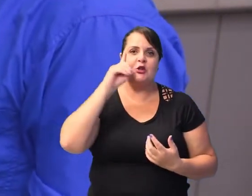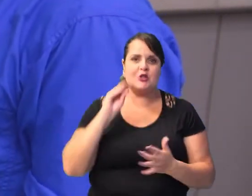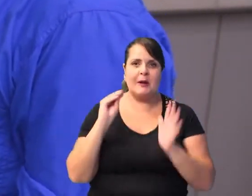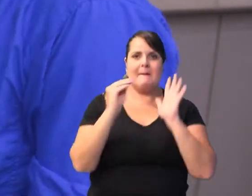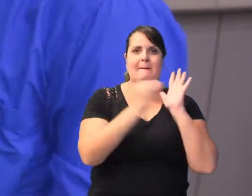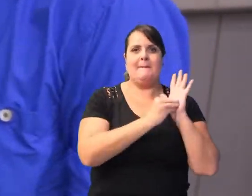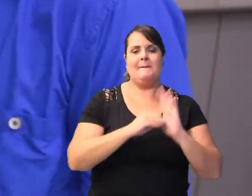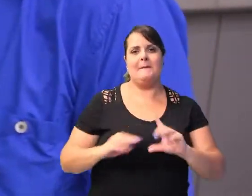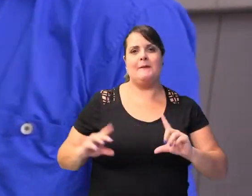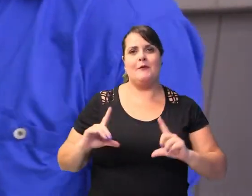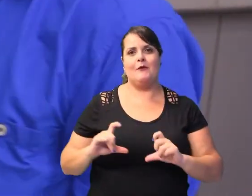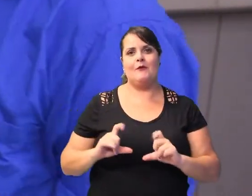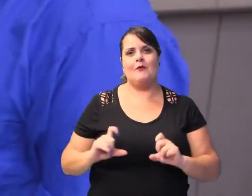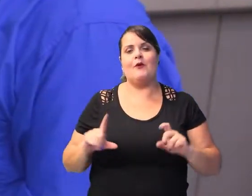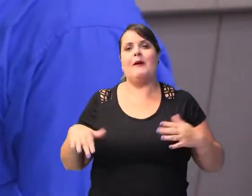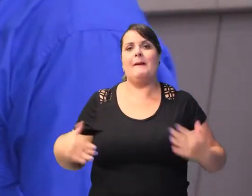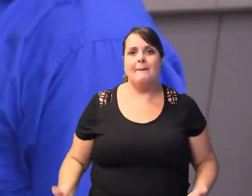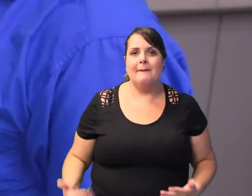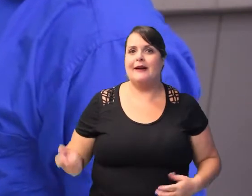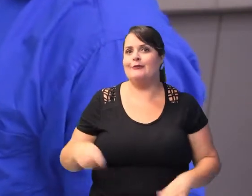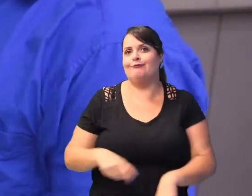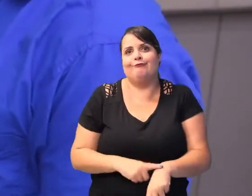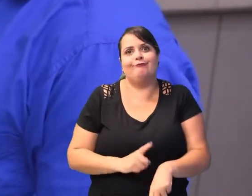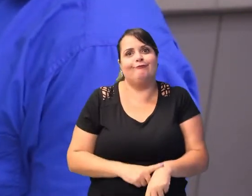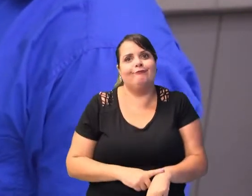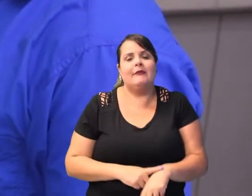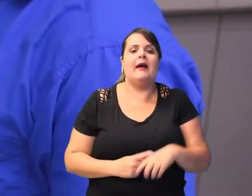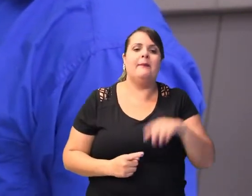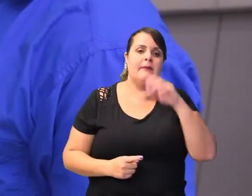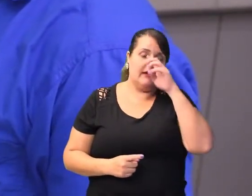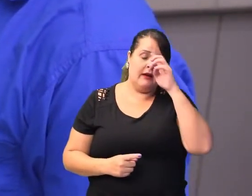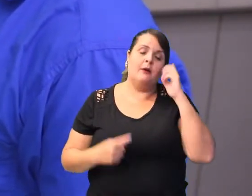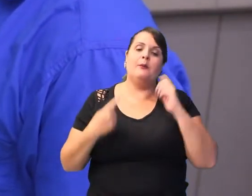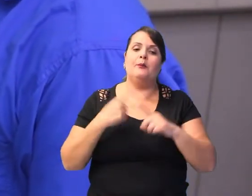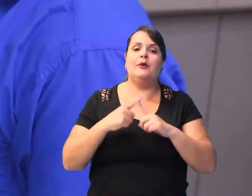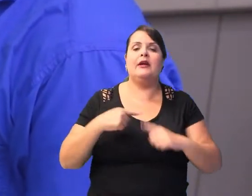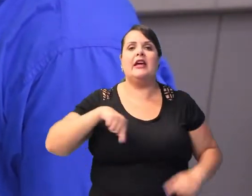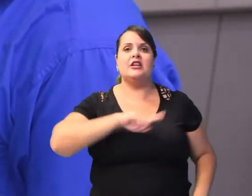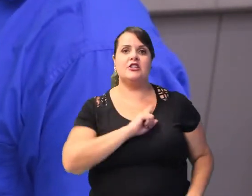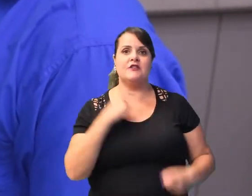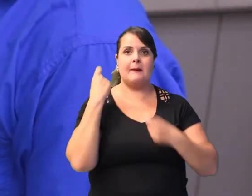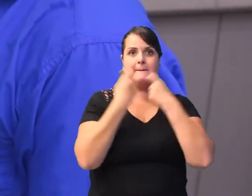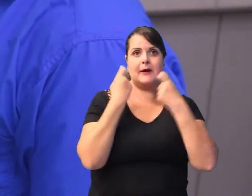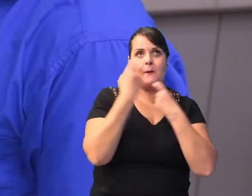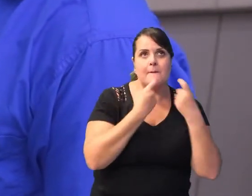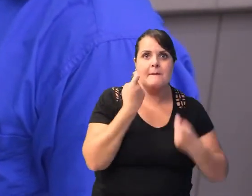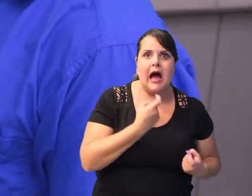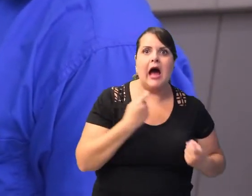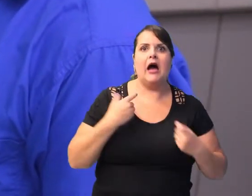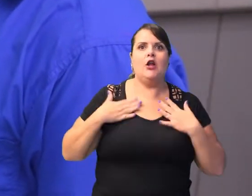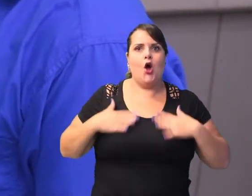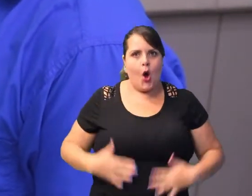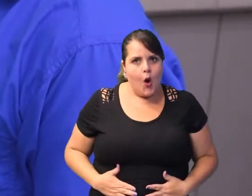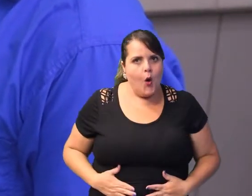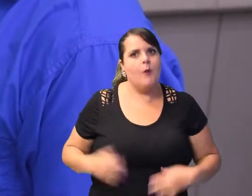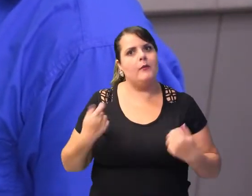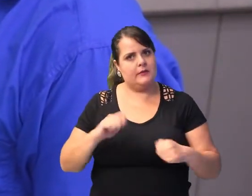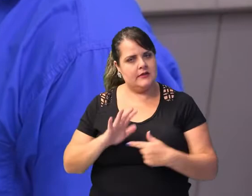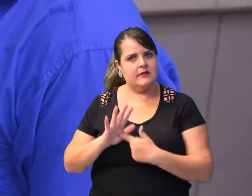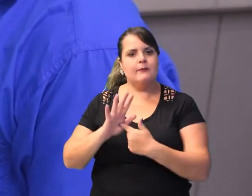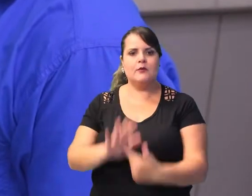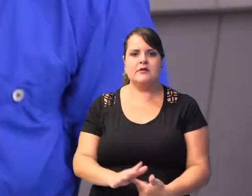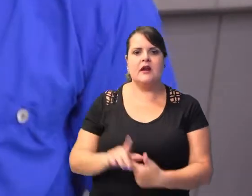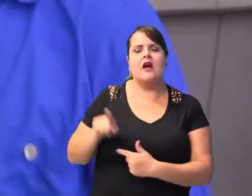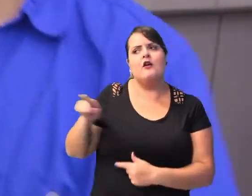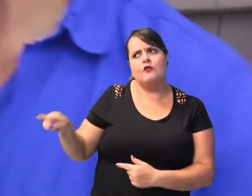por todos os dias a liberdade onde todo dia se preocupa por savish a eu preciso é não é tão de visita à china eu saio na rua